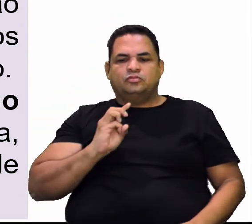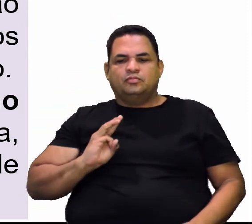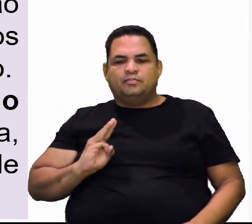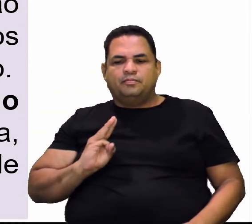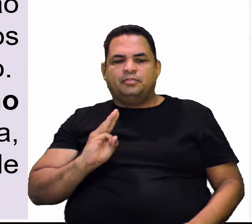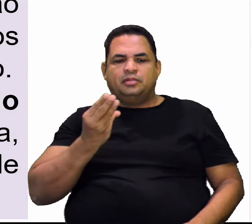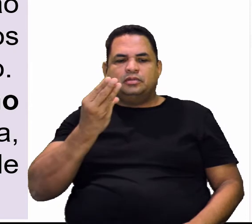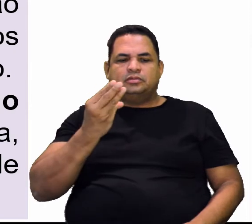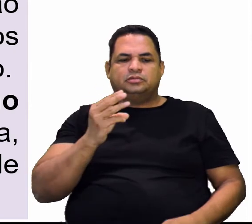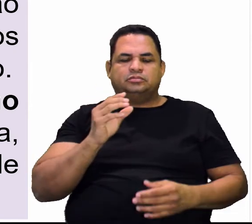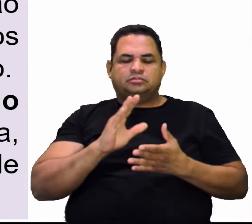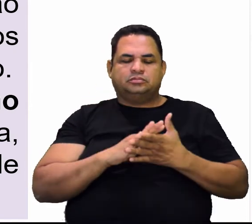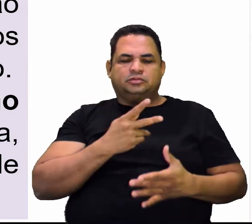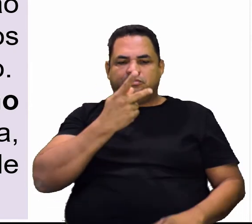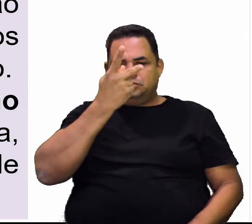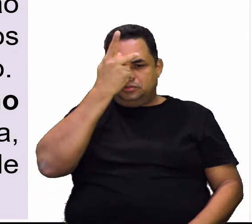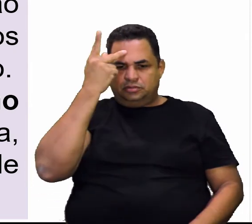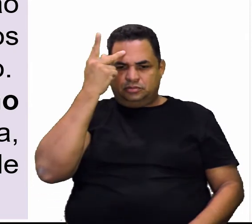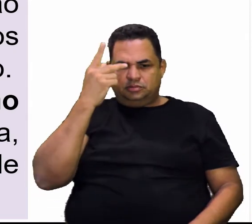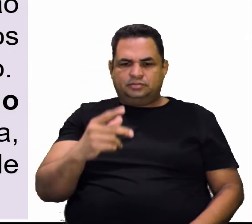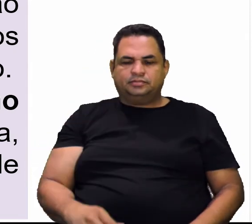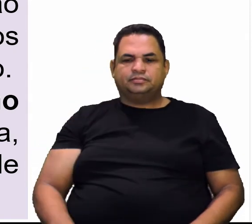1 milhão de habitantes.